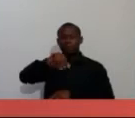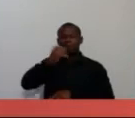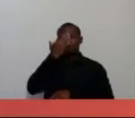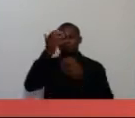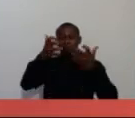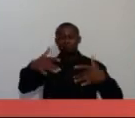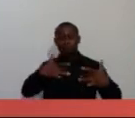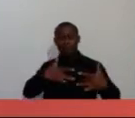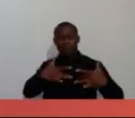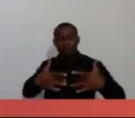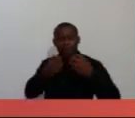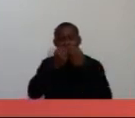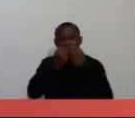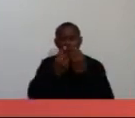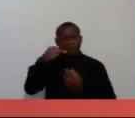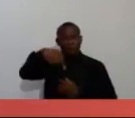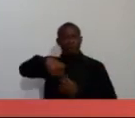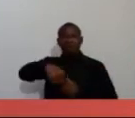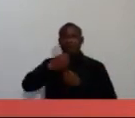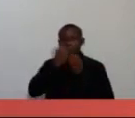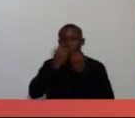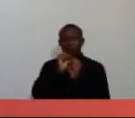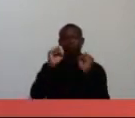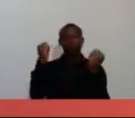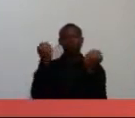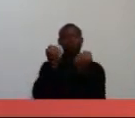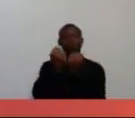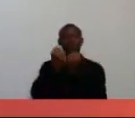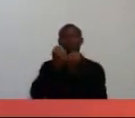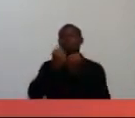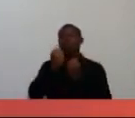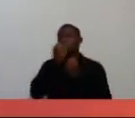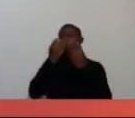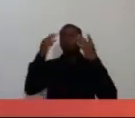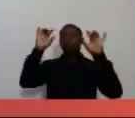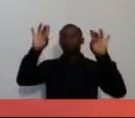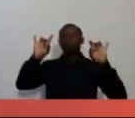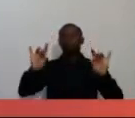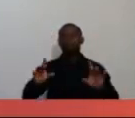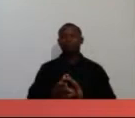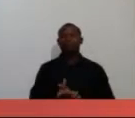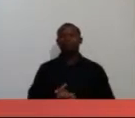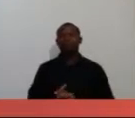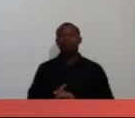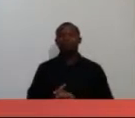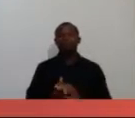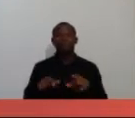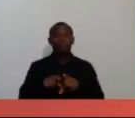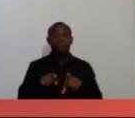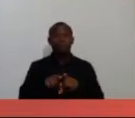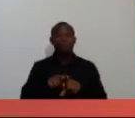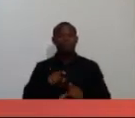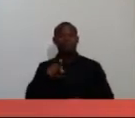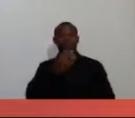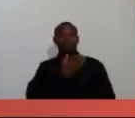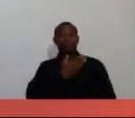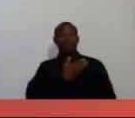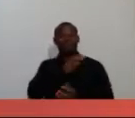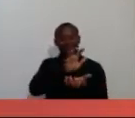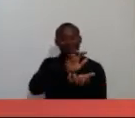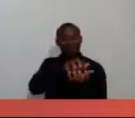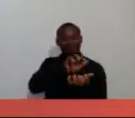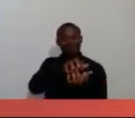evento e deseja sucesso para todos. Com certeza será nossa amiga Mônica do SENAC Pernambuco, Juliana de